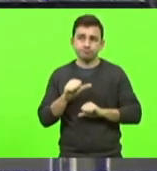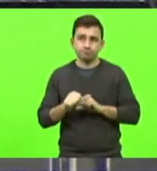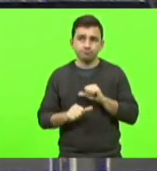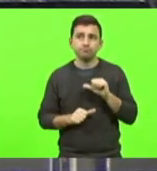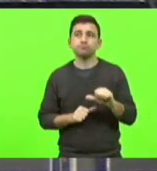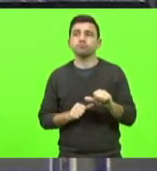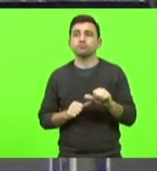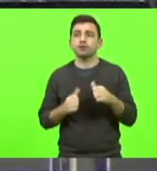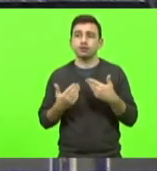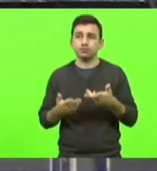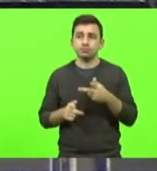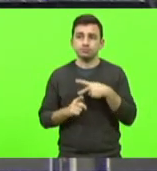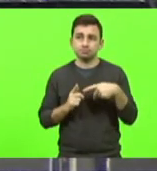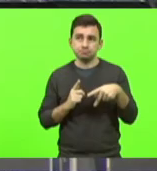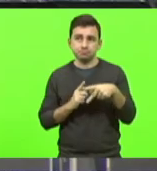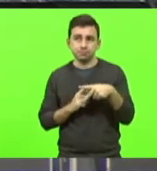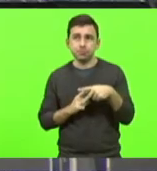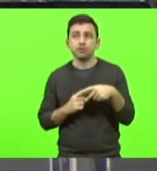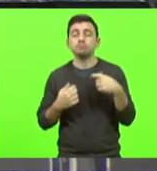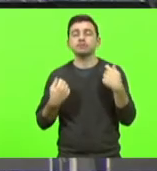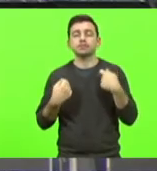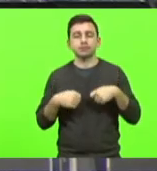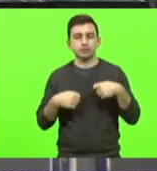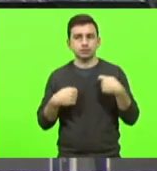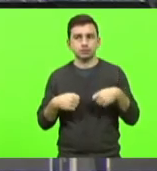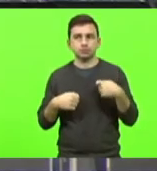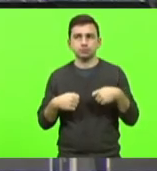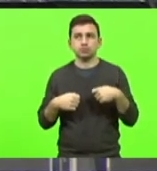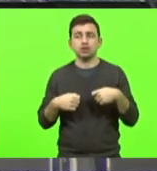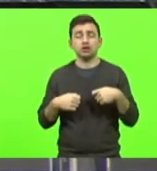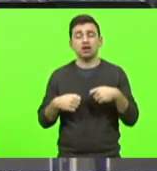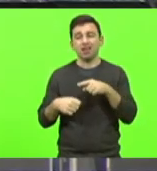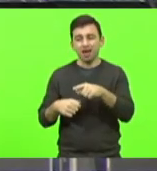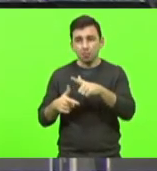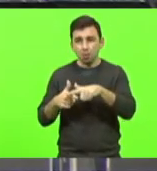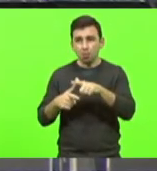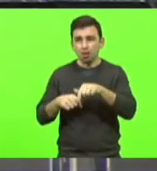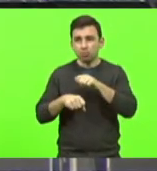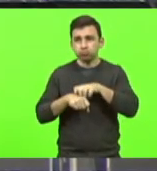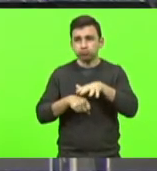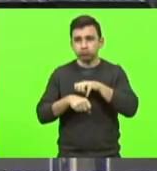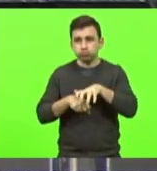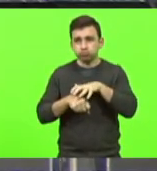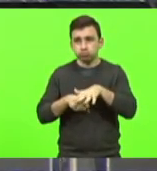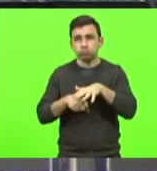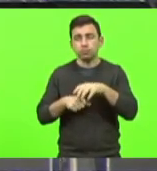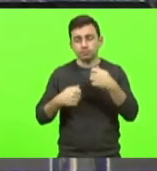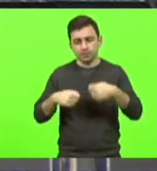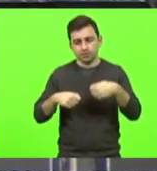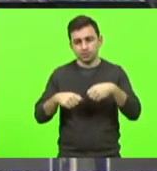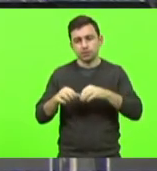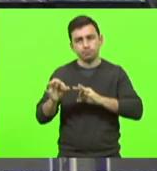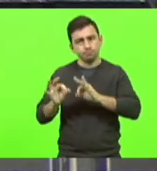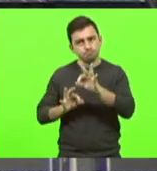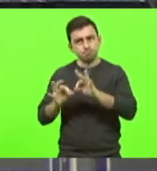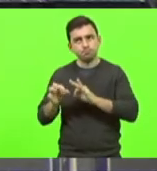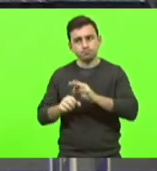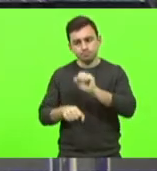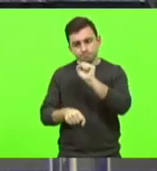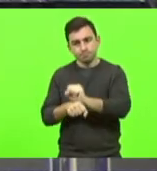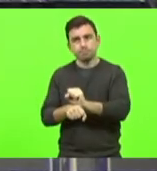mortos colocar uma rolha Onde está sangrando Onde está vazando é ali que precisa fazer